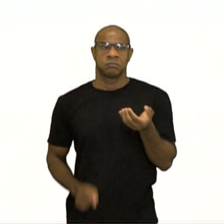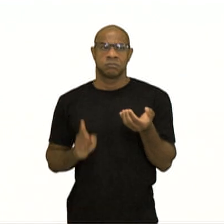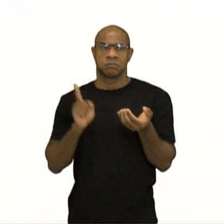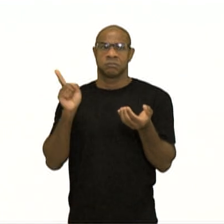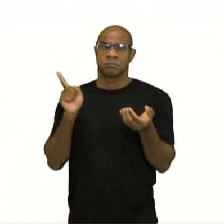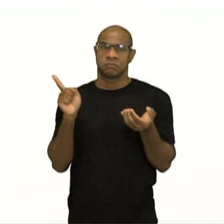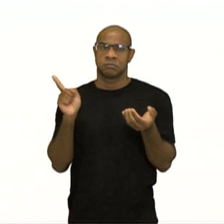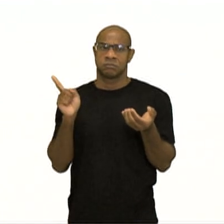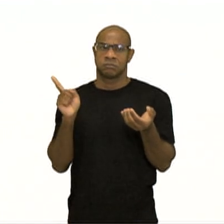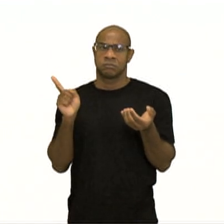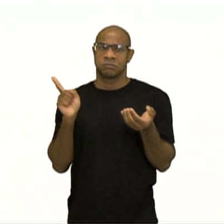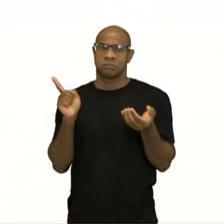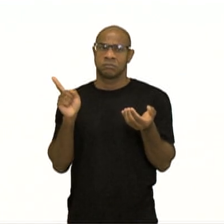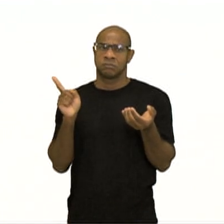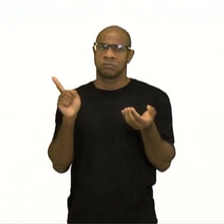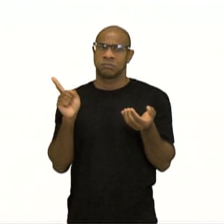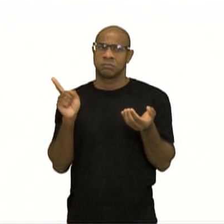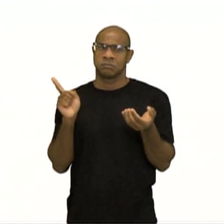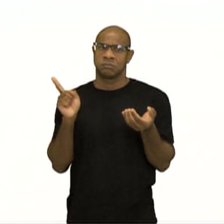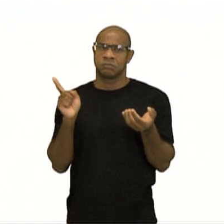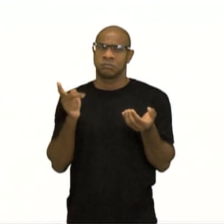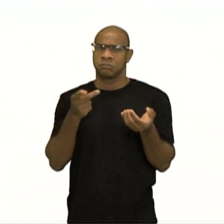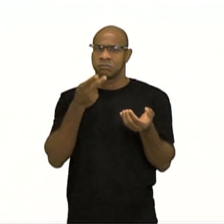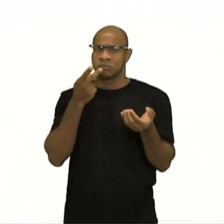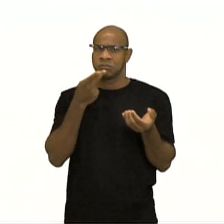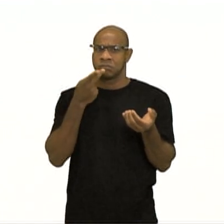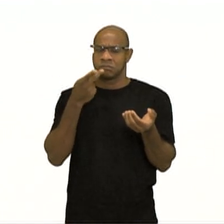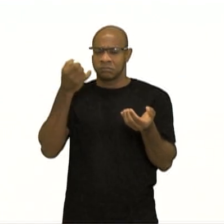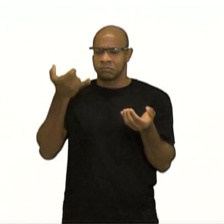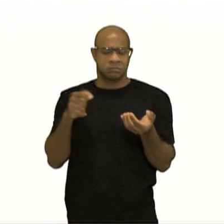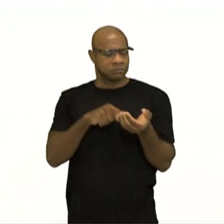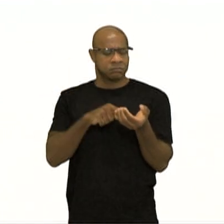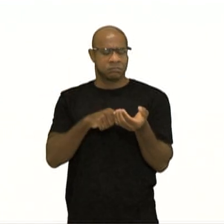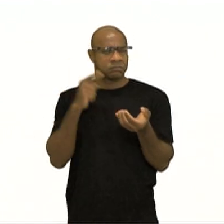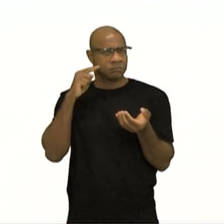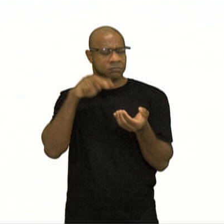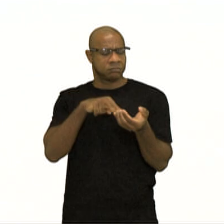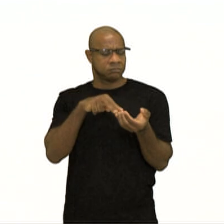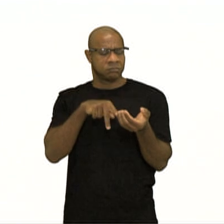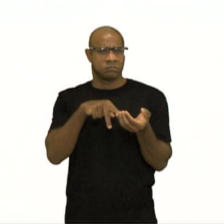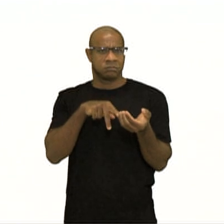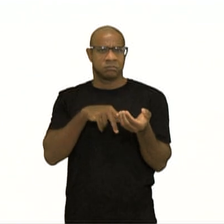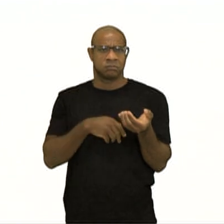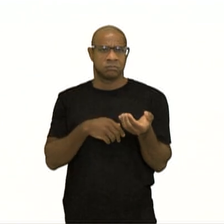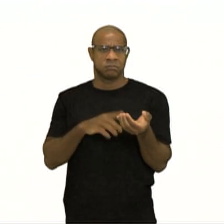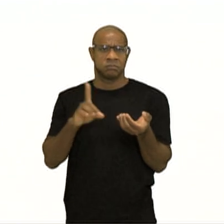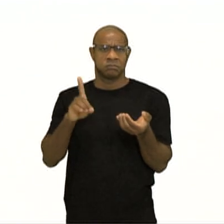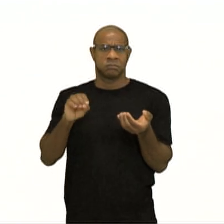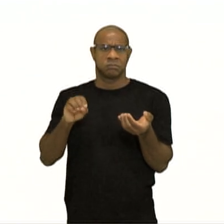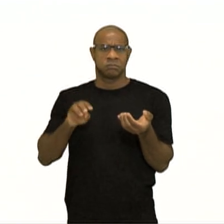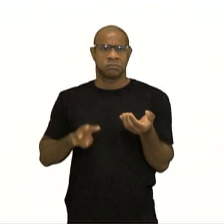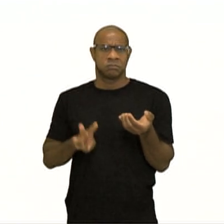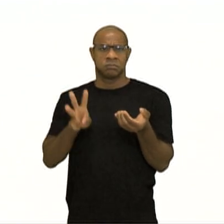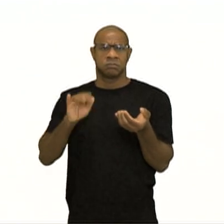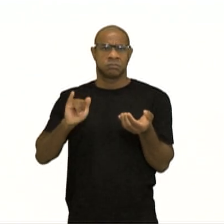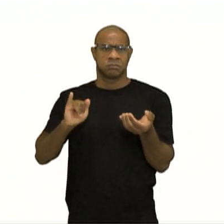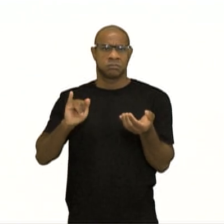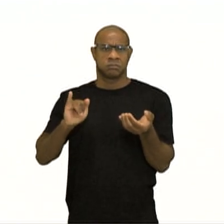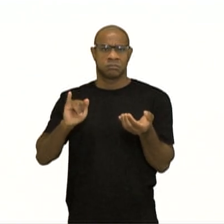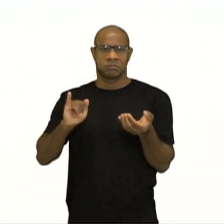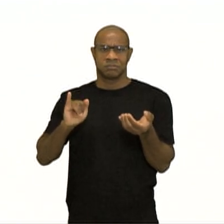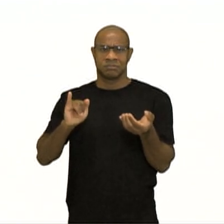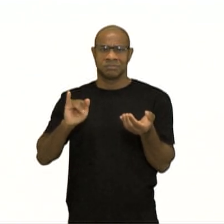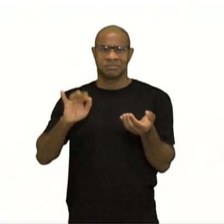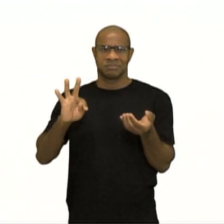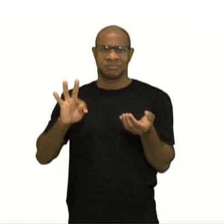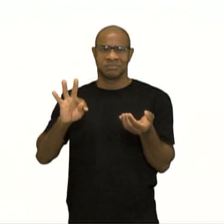Do without? Ela está falando sobre o celular dela. E esse do without que está aqui? A gente sabe, se a gente for